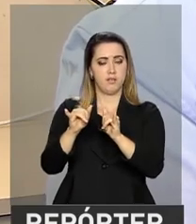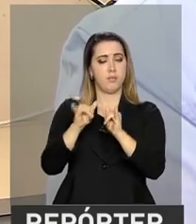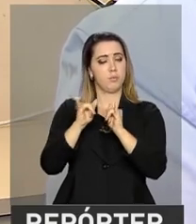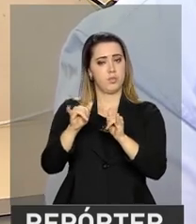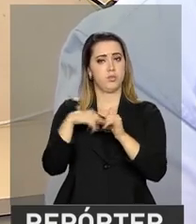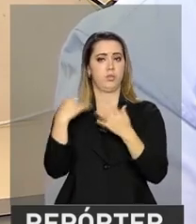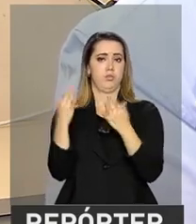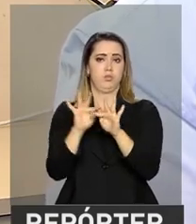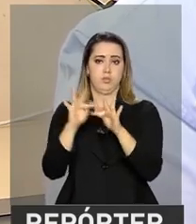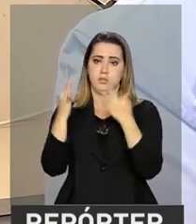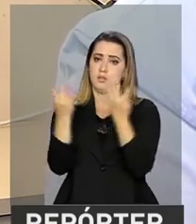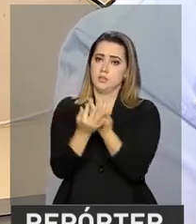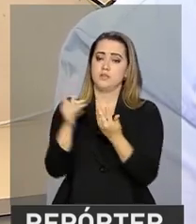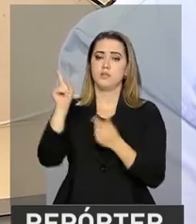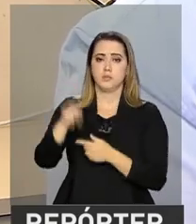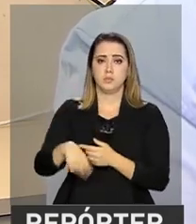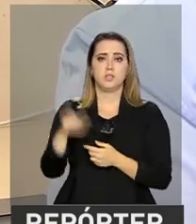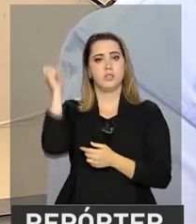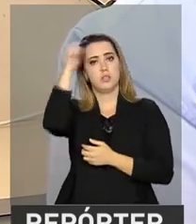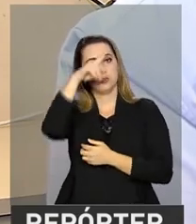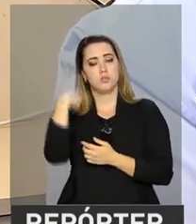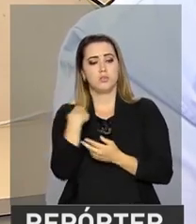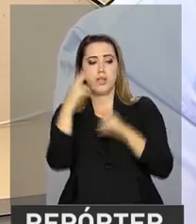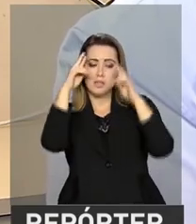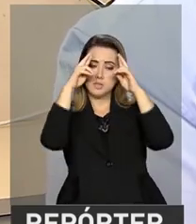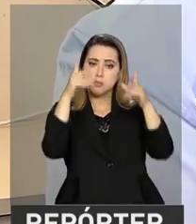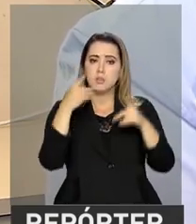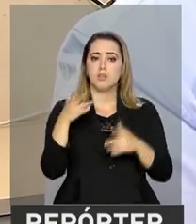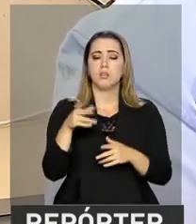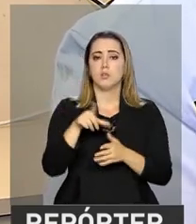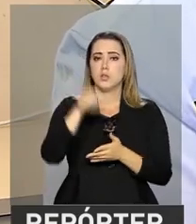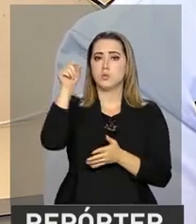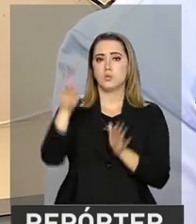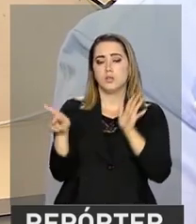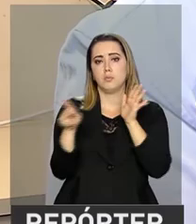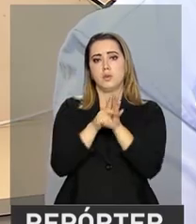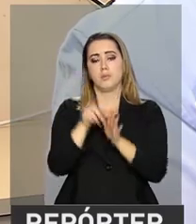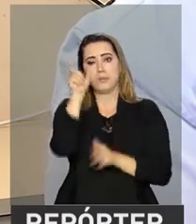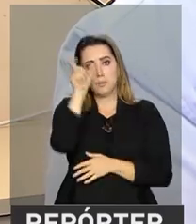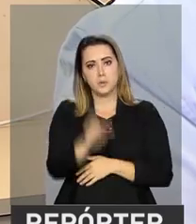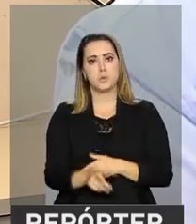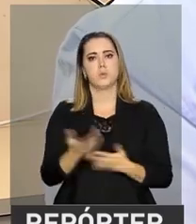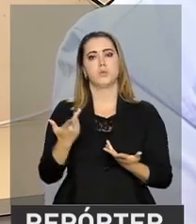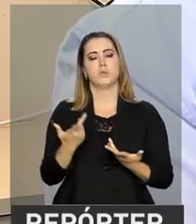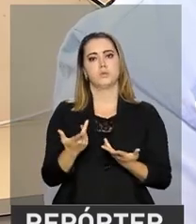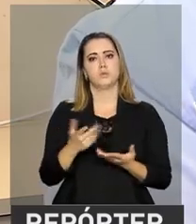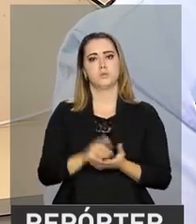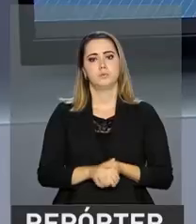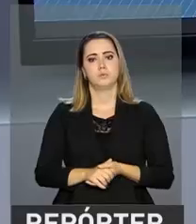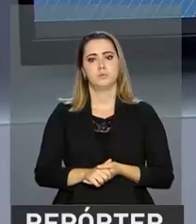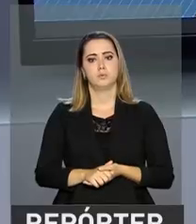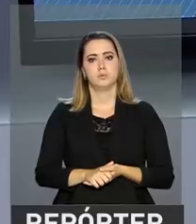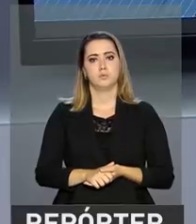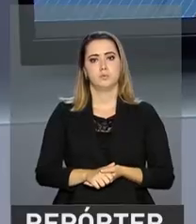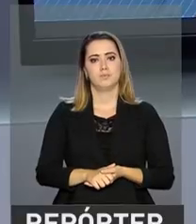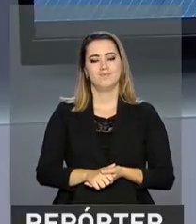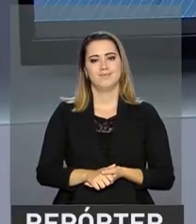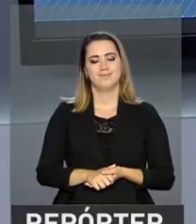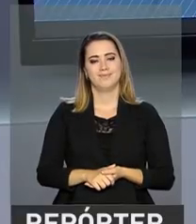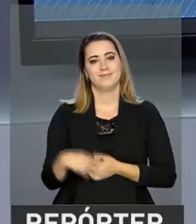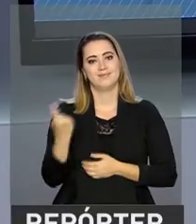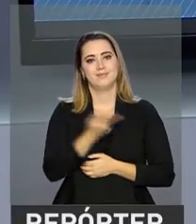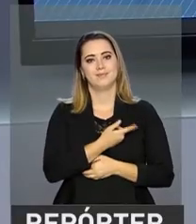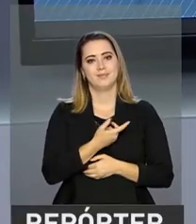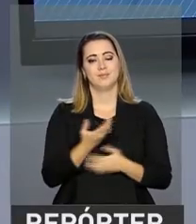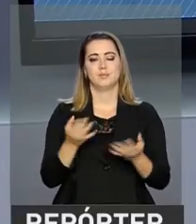desrespeitada a nossa cultura ela respeita muito a decisão do do falecido né nós